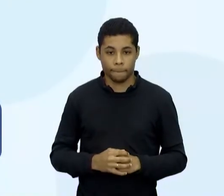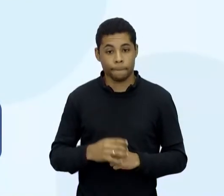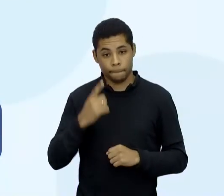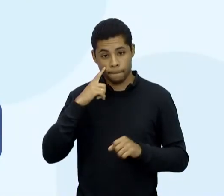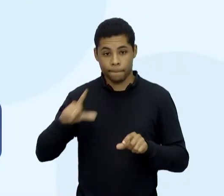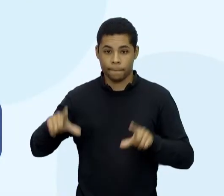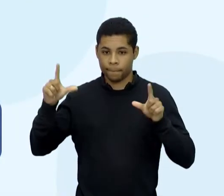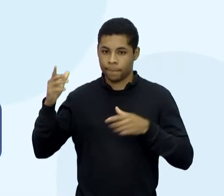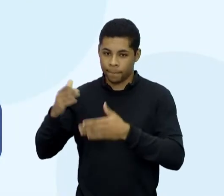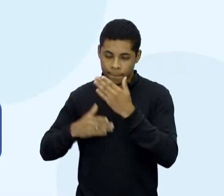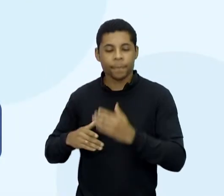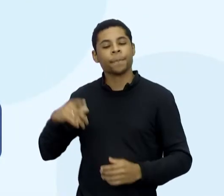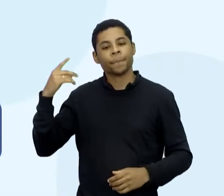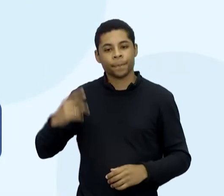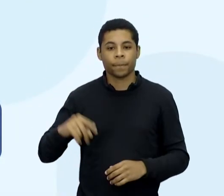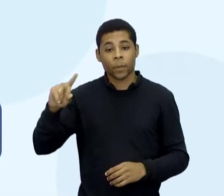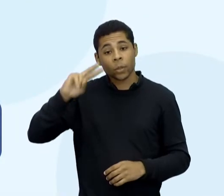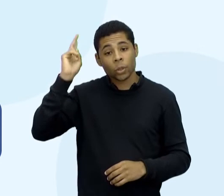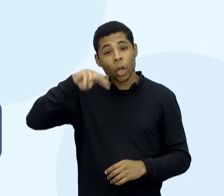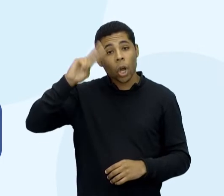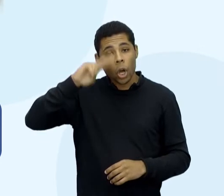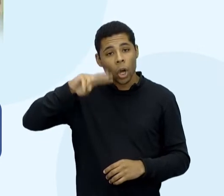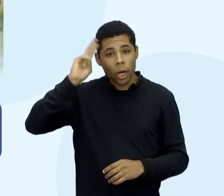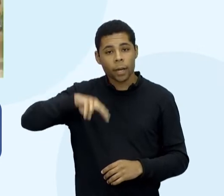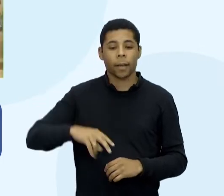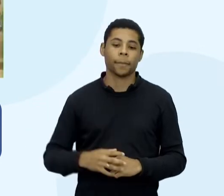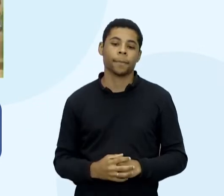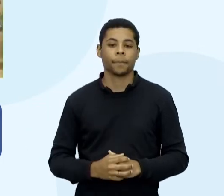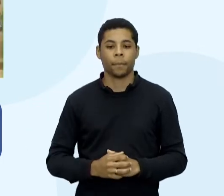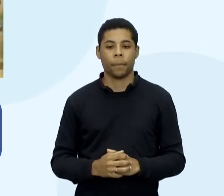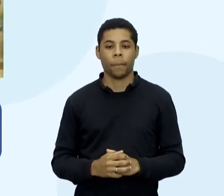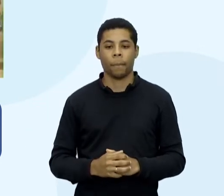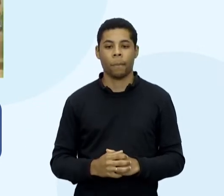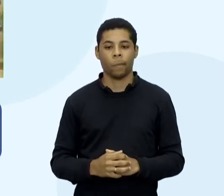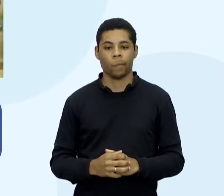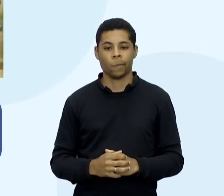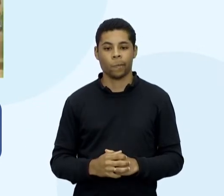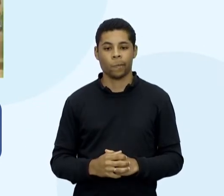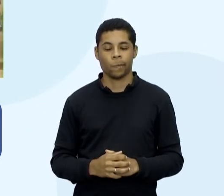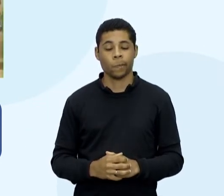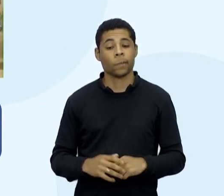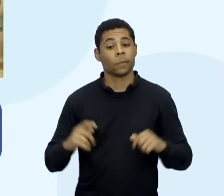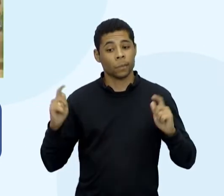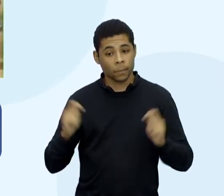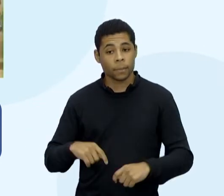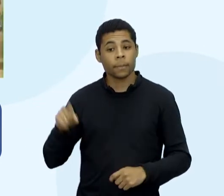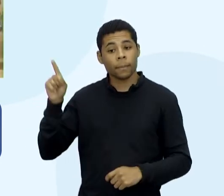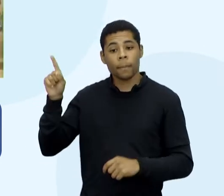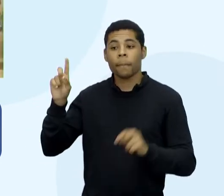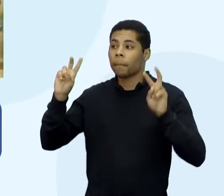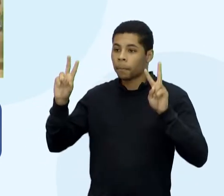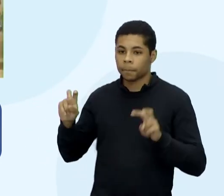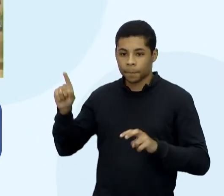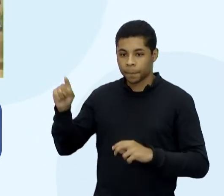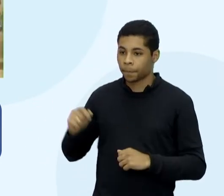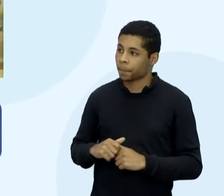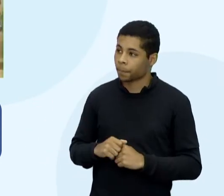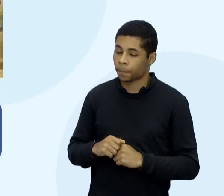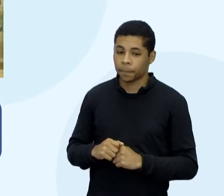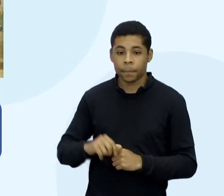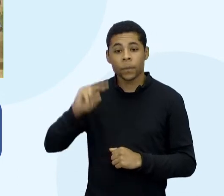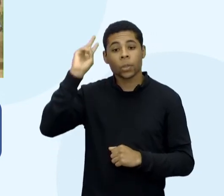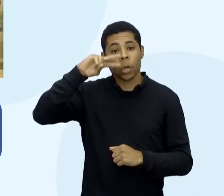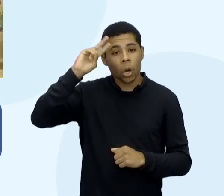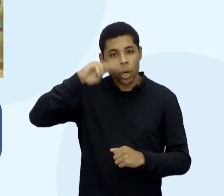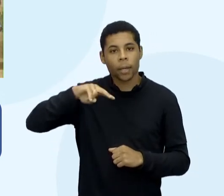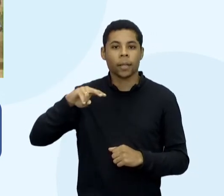LED, bota no LED, em história. A gente pode trabalhar as questões ligadas à